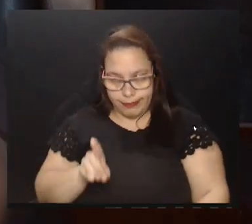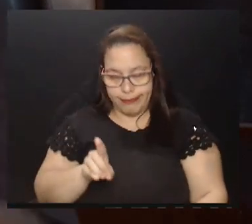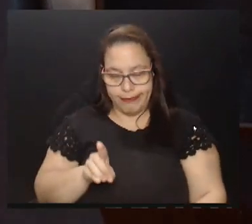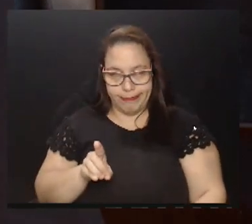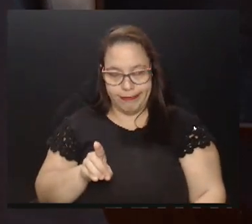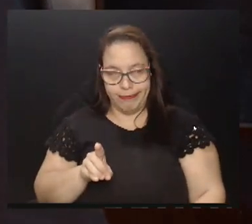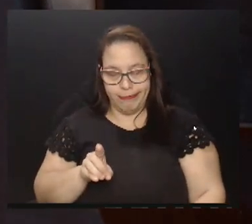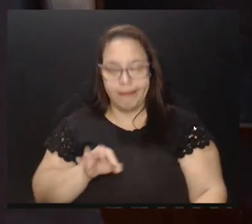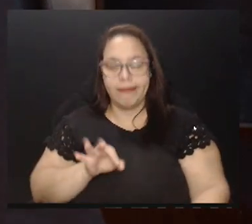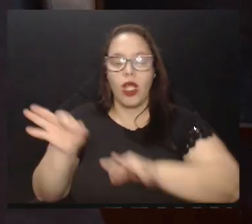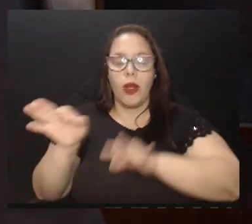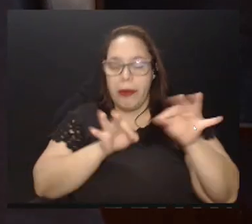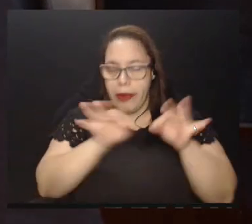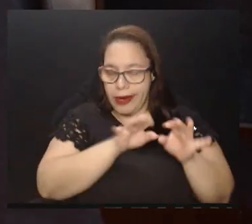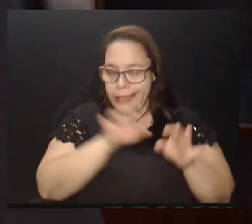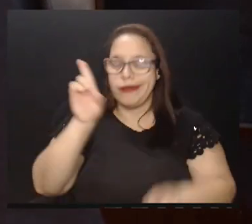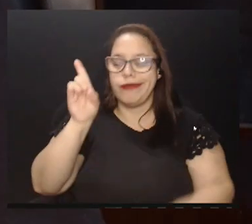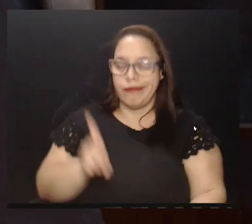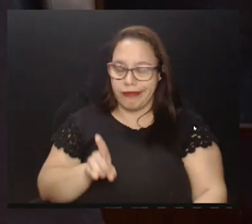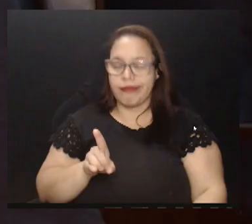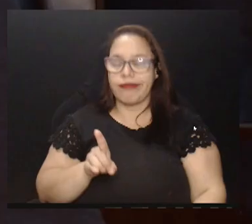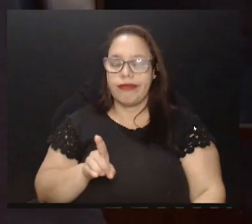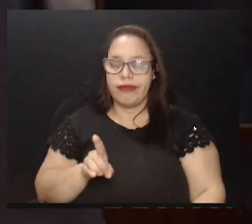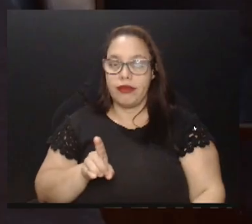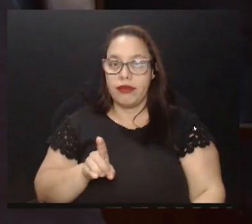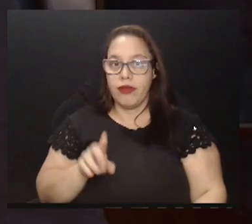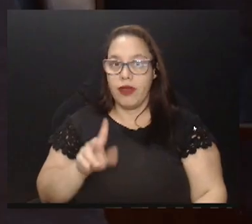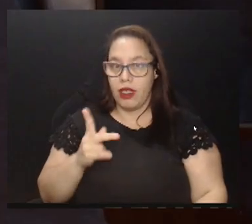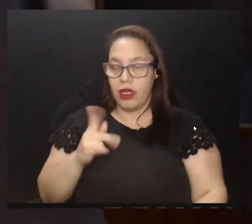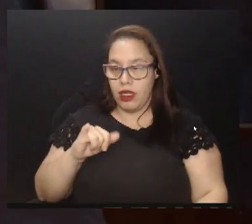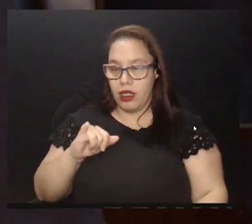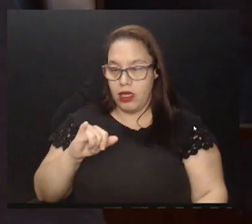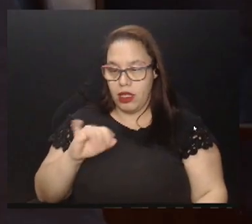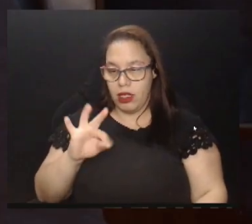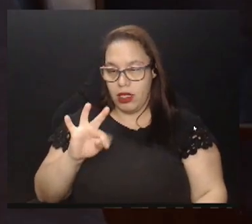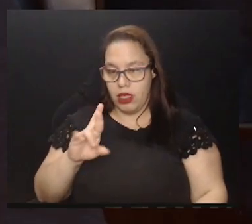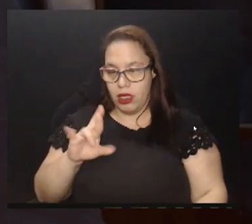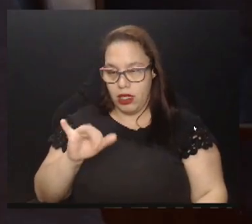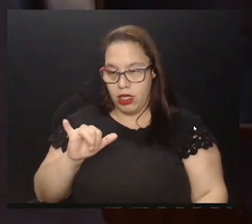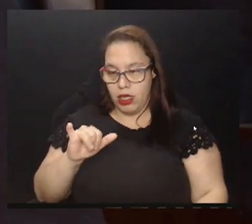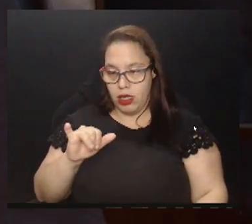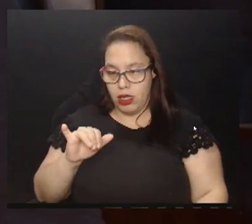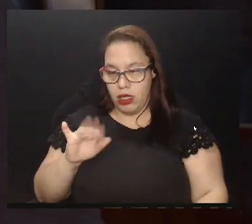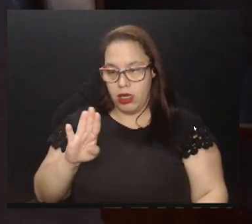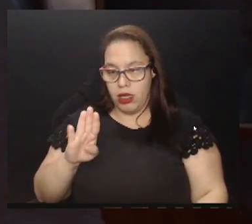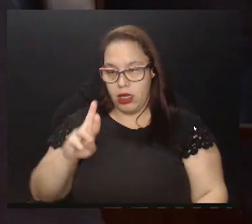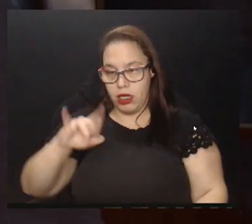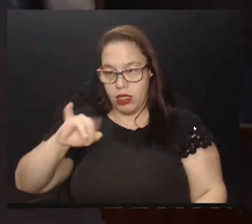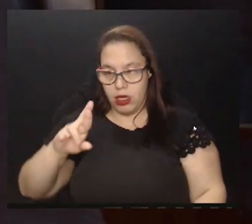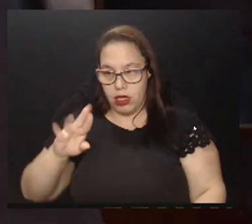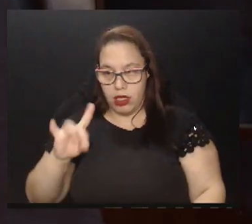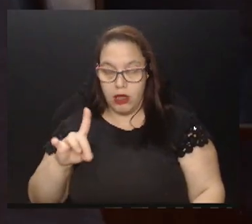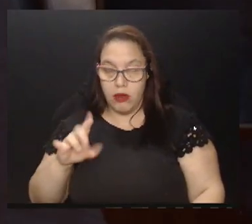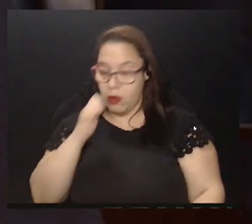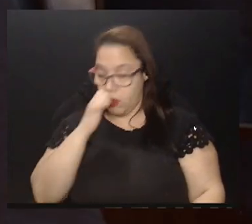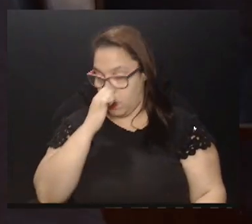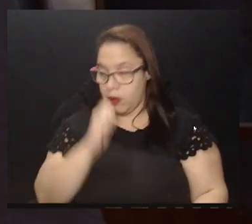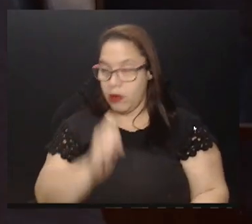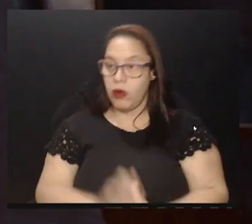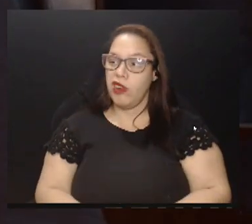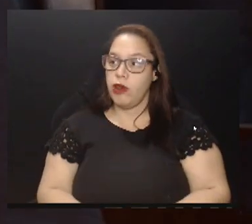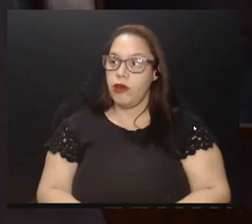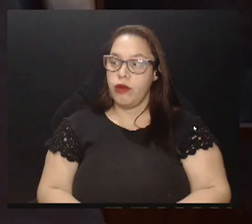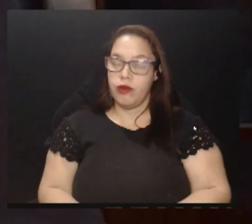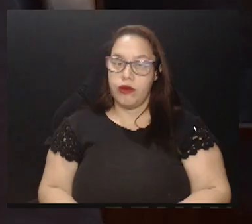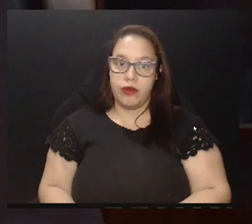pode ser storyboard ou ele pode ser uma coisa que eu gosto muito de fazer, porque eu também fiz, por 2 anos,